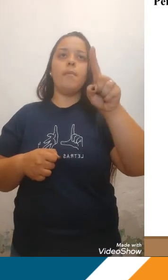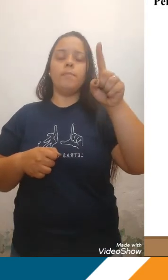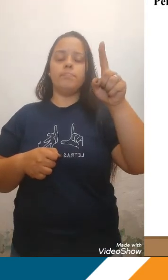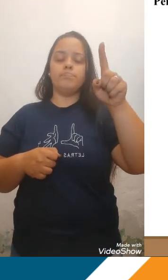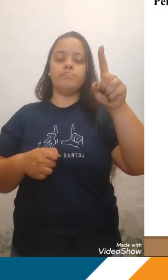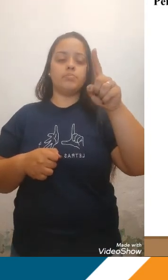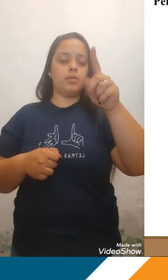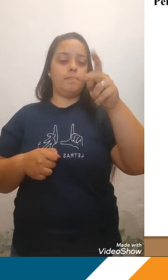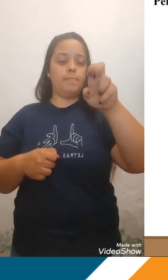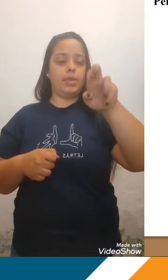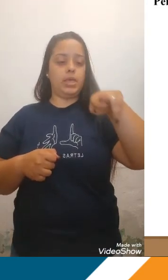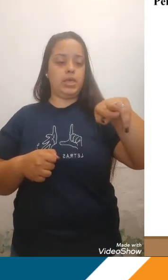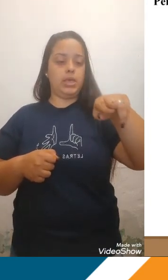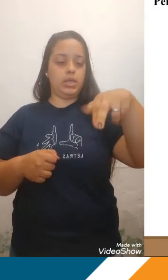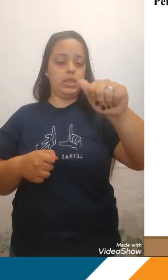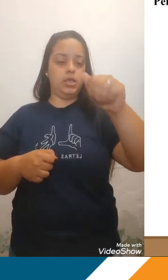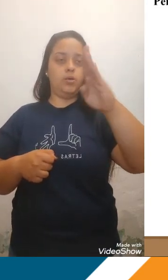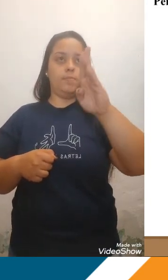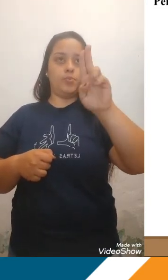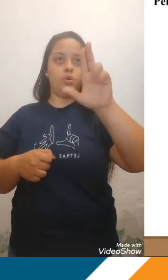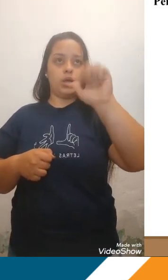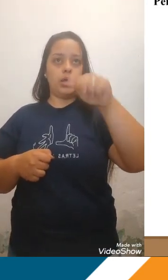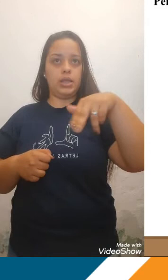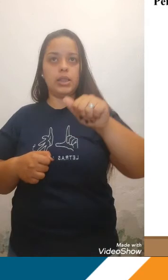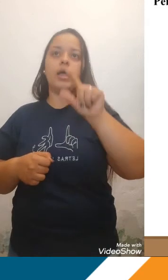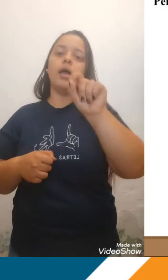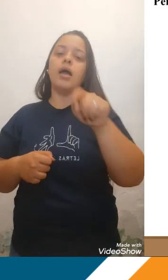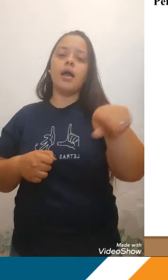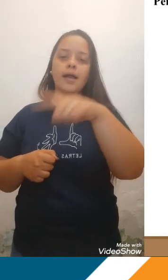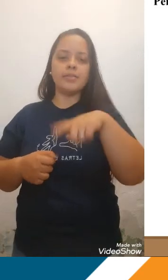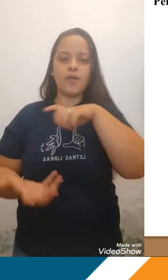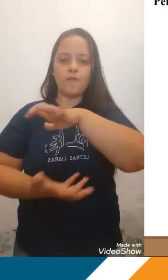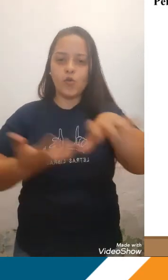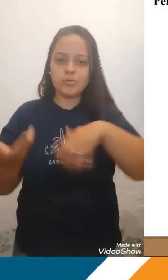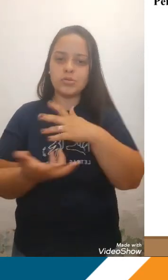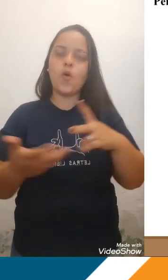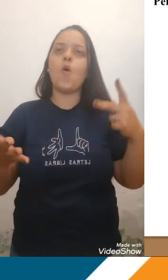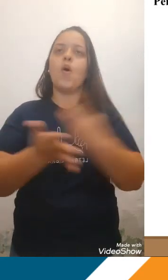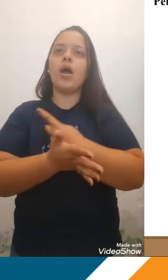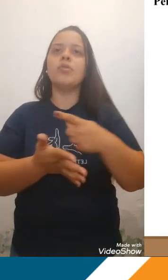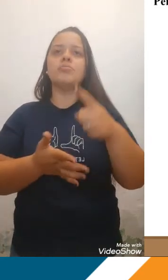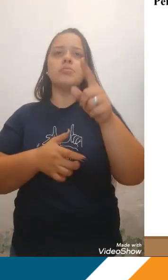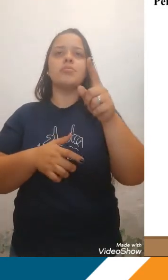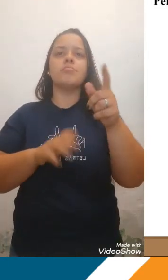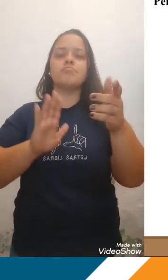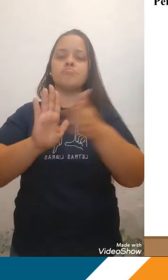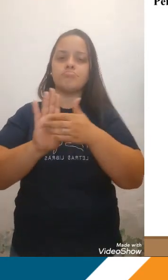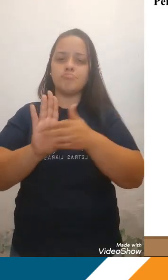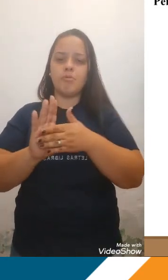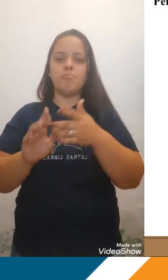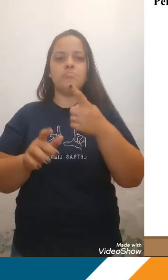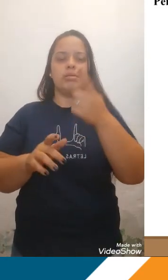que foi iniciada em Recife. Temos como causas para essa revolução os problemas decorrentes de um período de